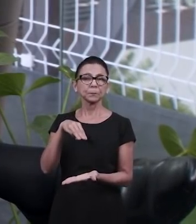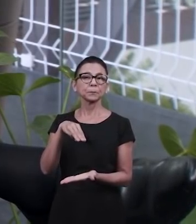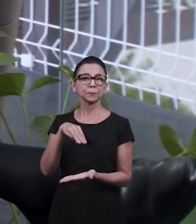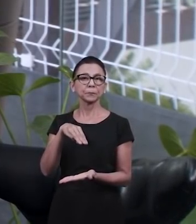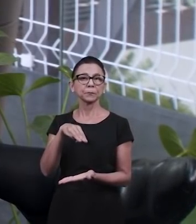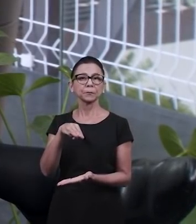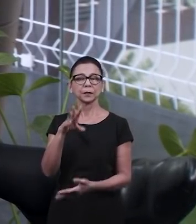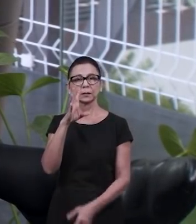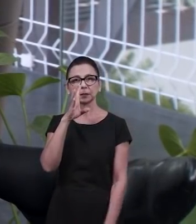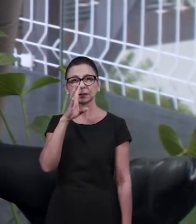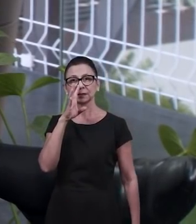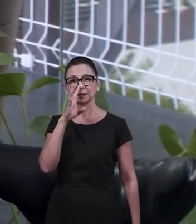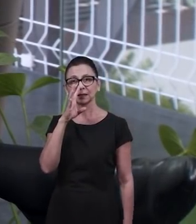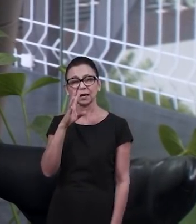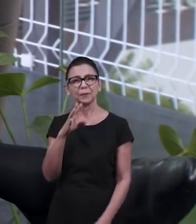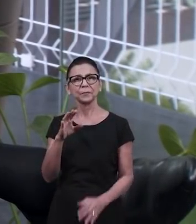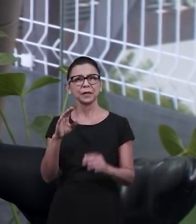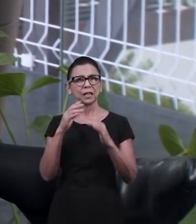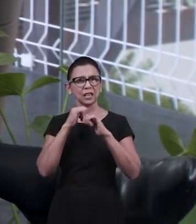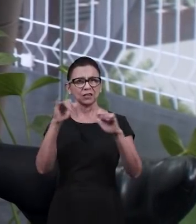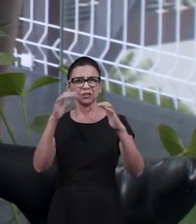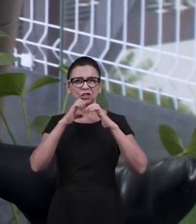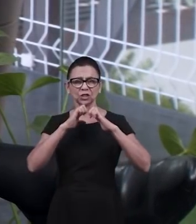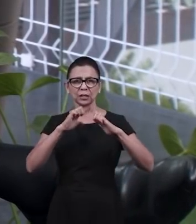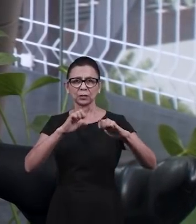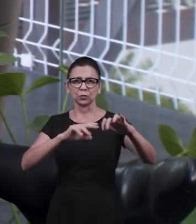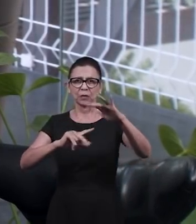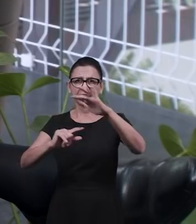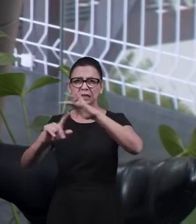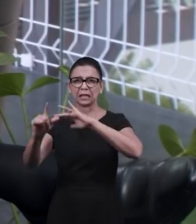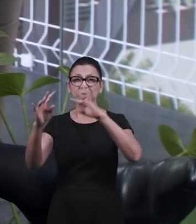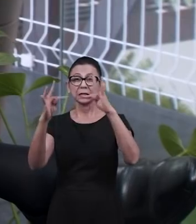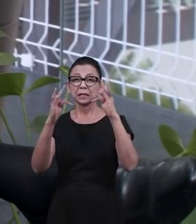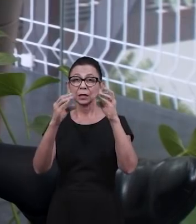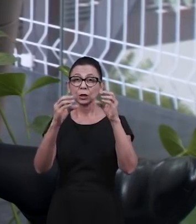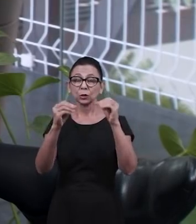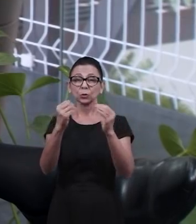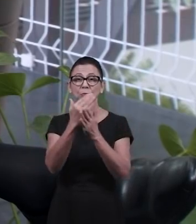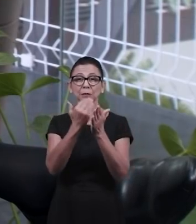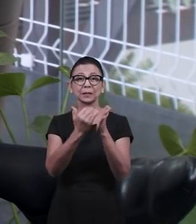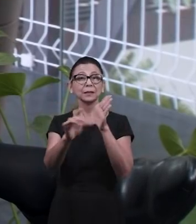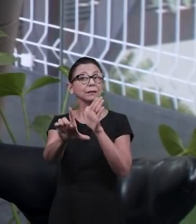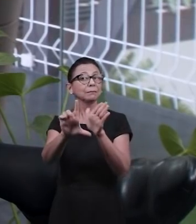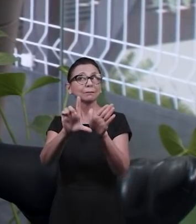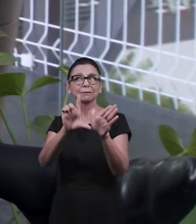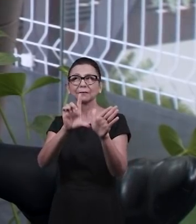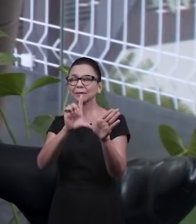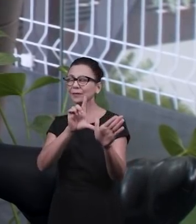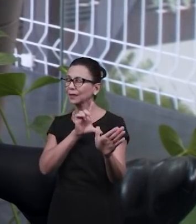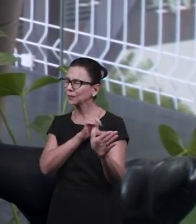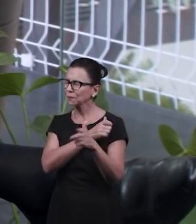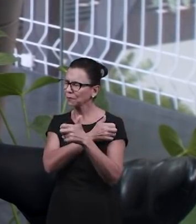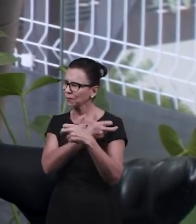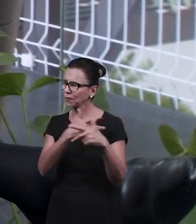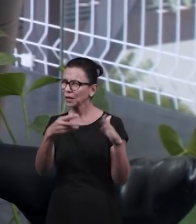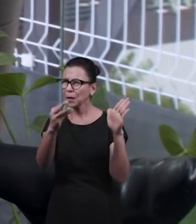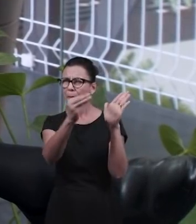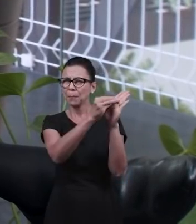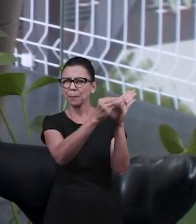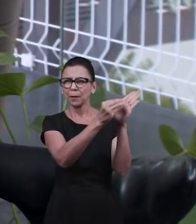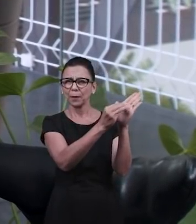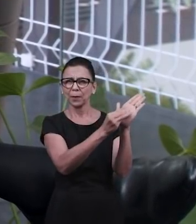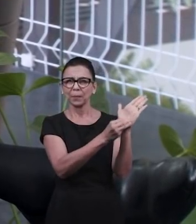você assiste a esta e a todas as edições anteriores do programa, além de muitos outros conteúdos que